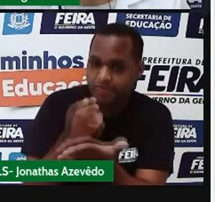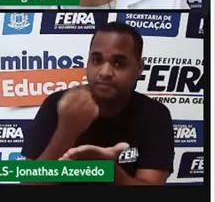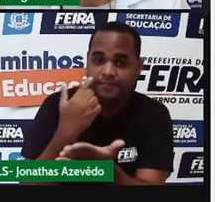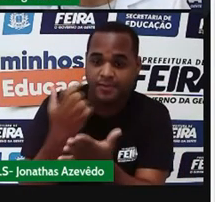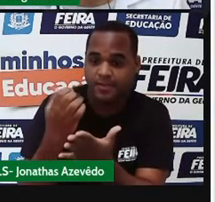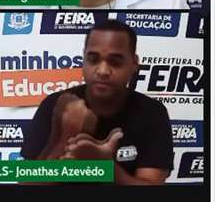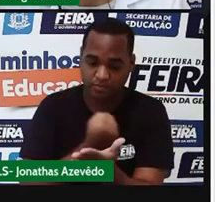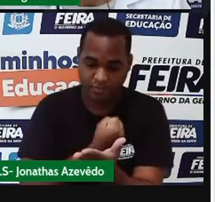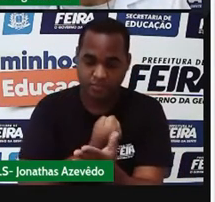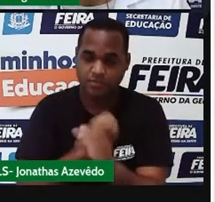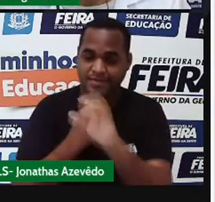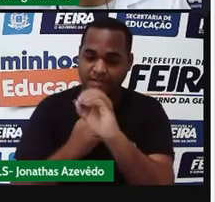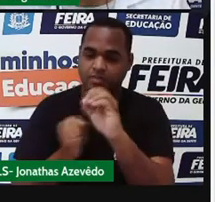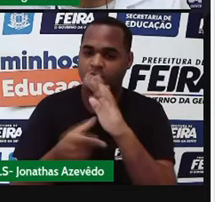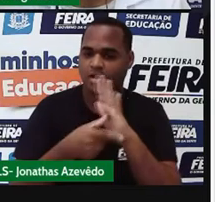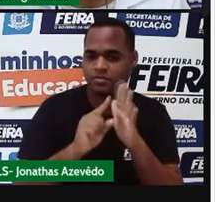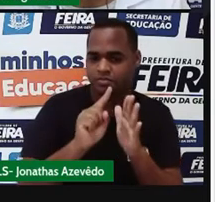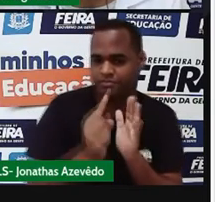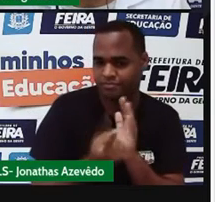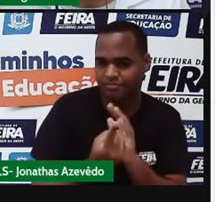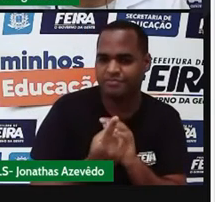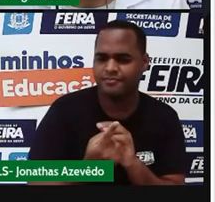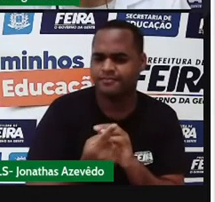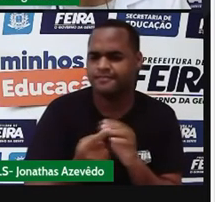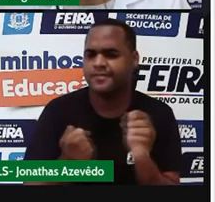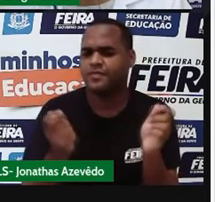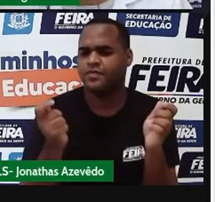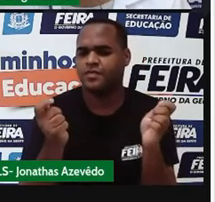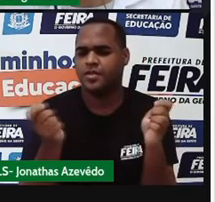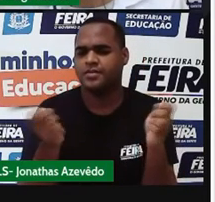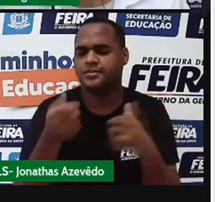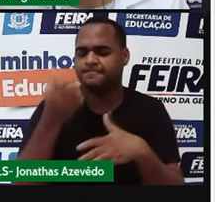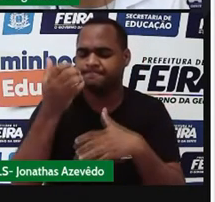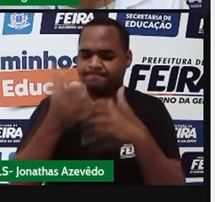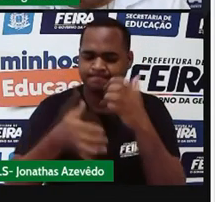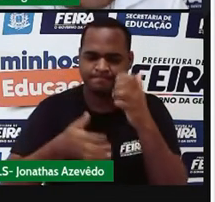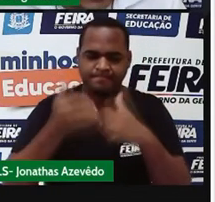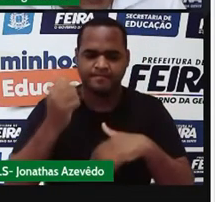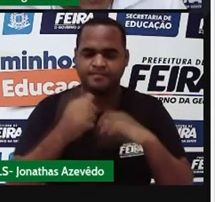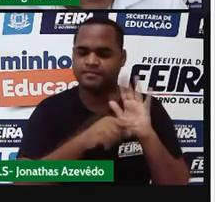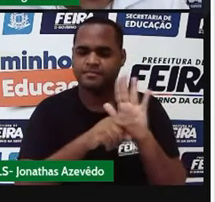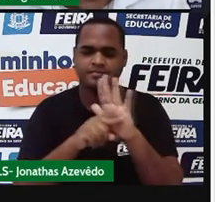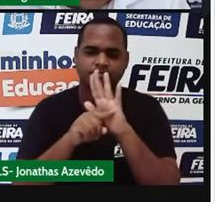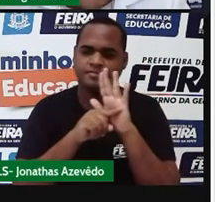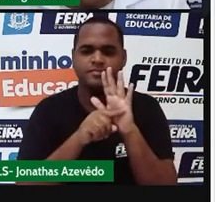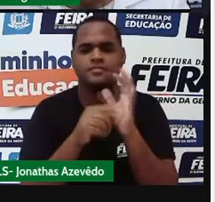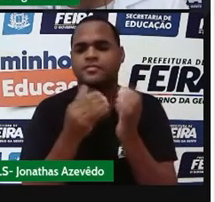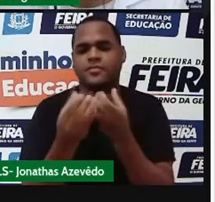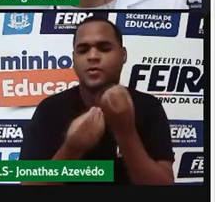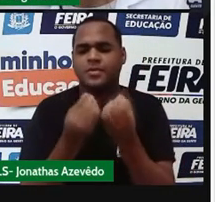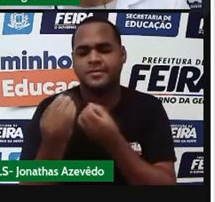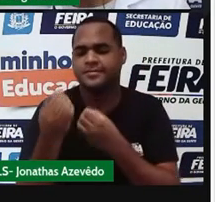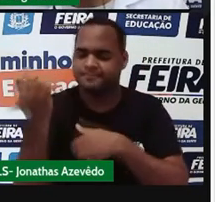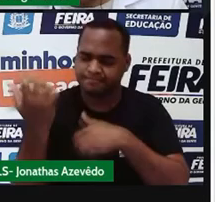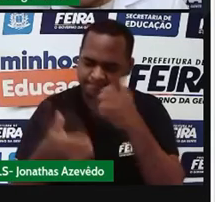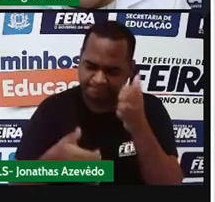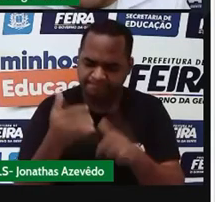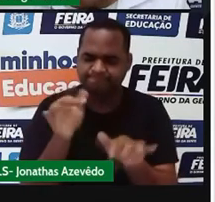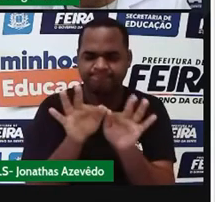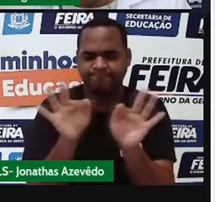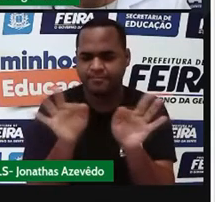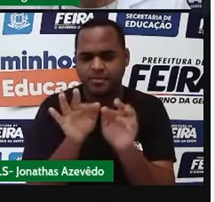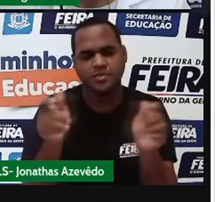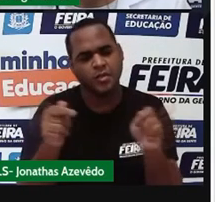frente da 160 que a gente pode fazer ali agora é simplificar suas frações né simplificar suas